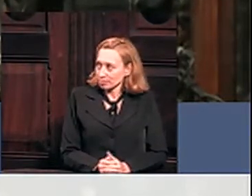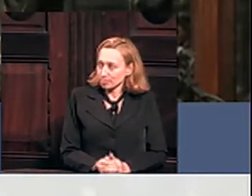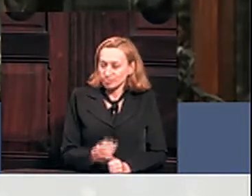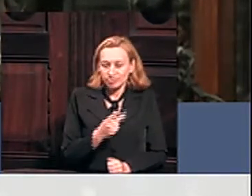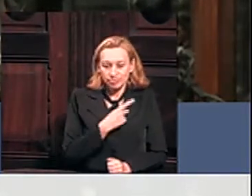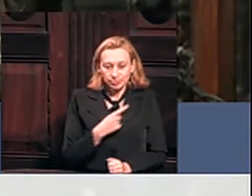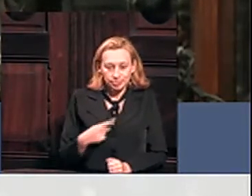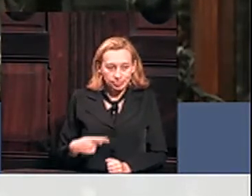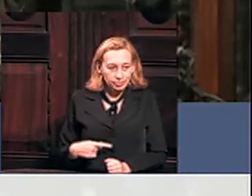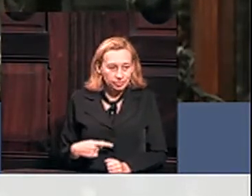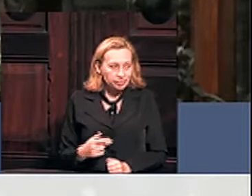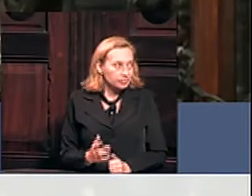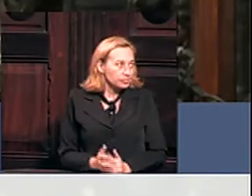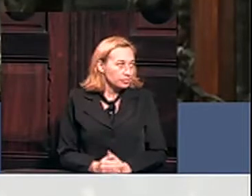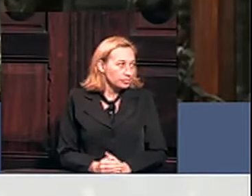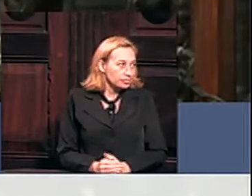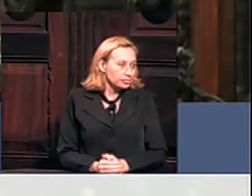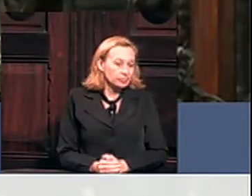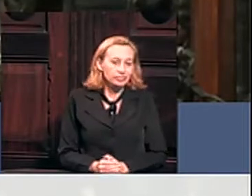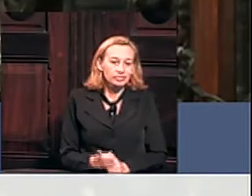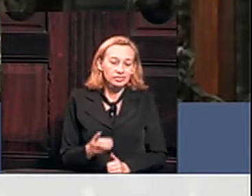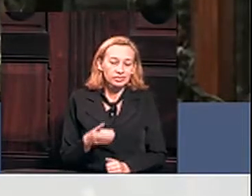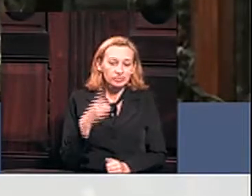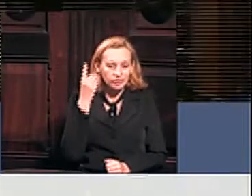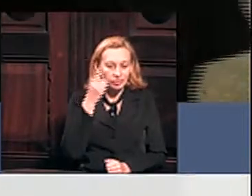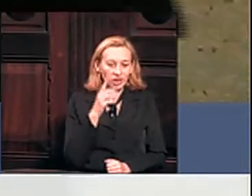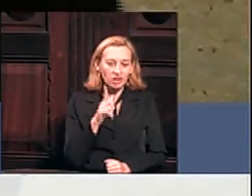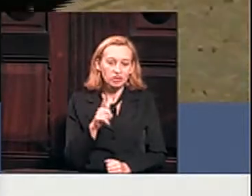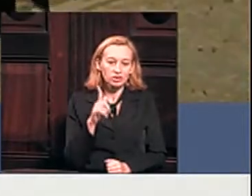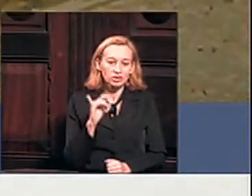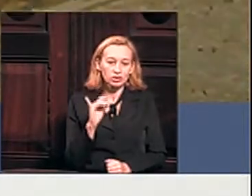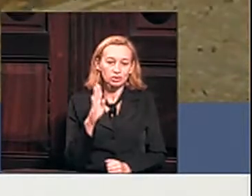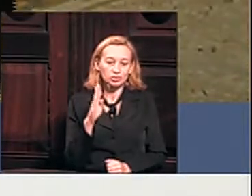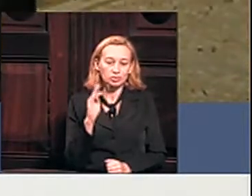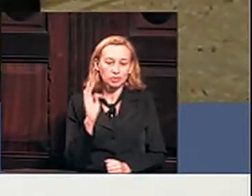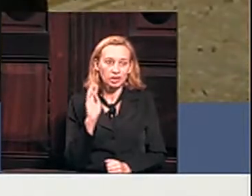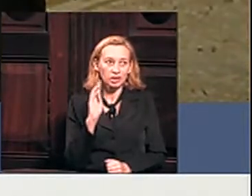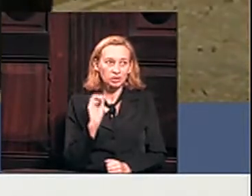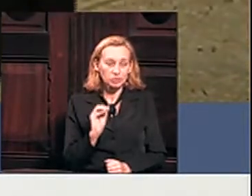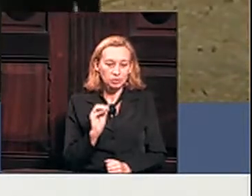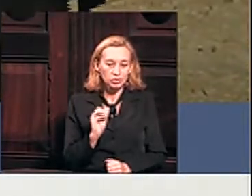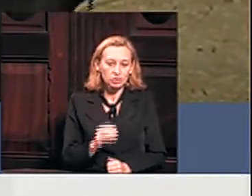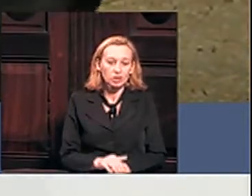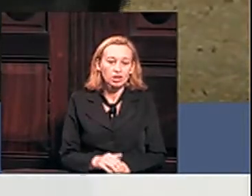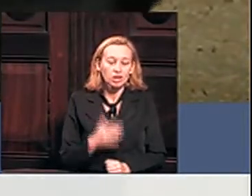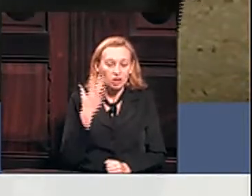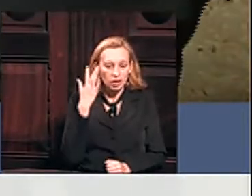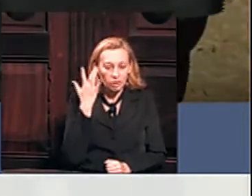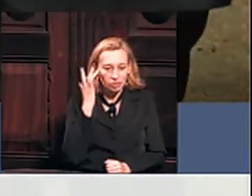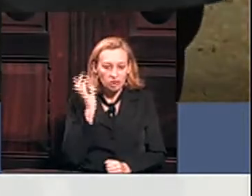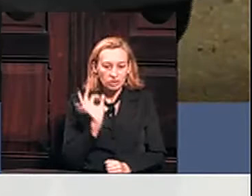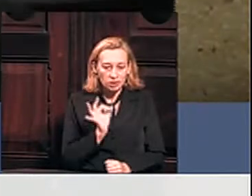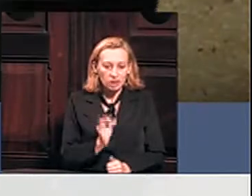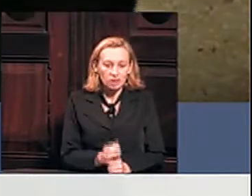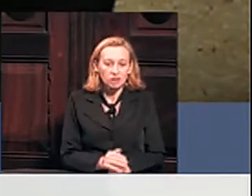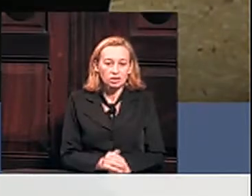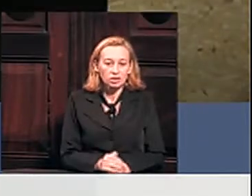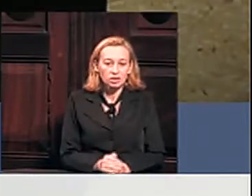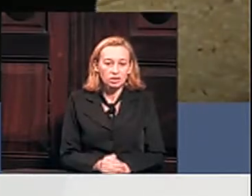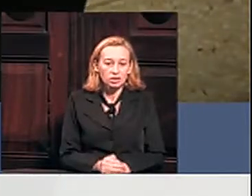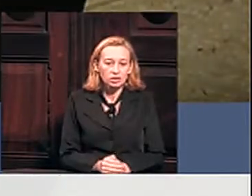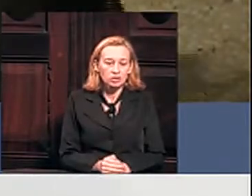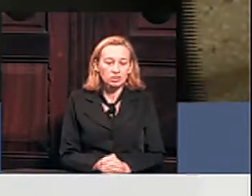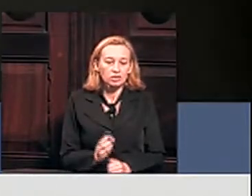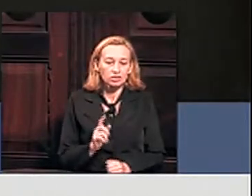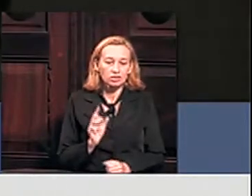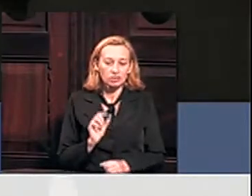pesado nesses autores aí. Deputado Gilberto. Senhor presidente, eu acho que é absolutamente justo, está na hora de fazer